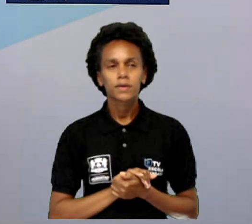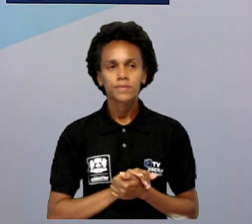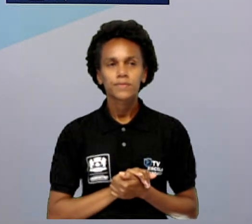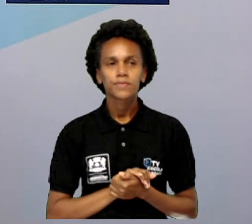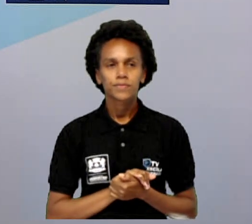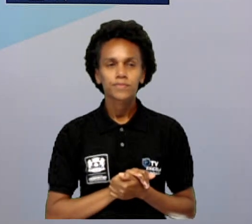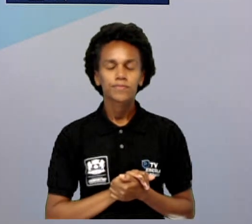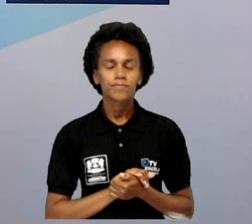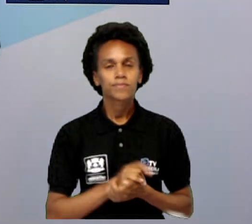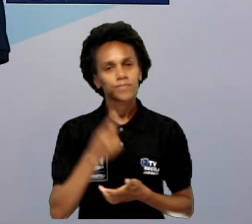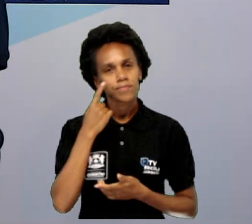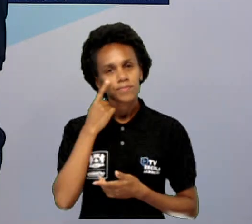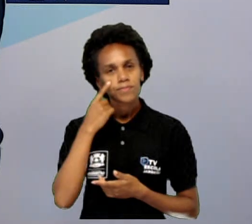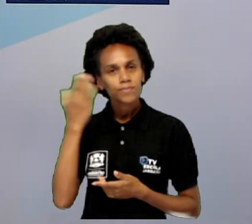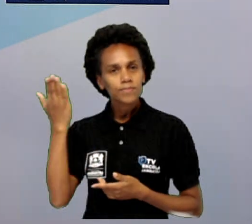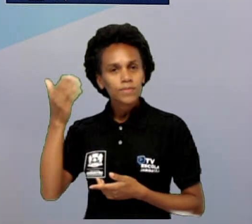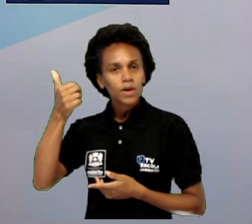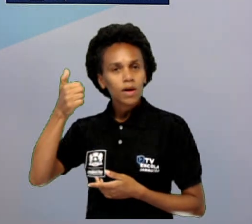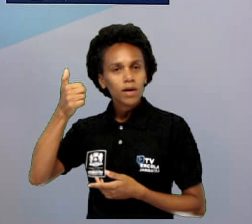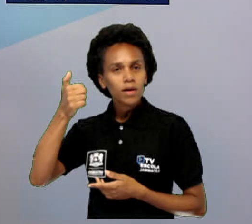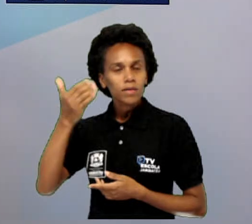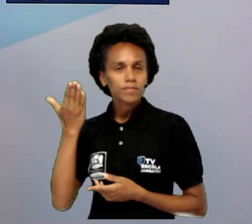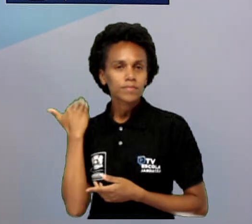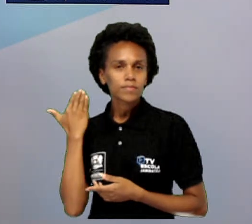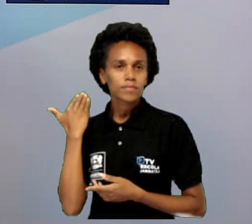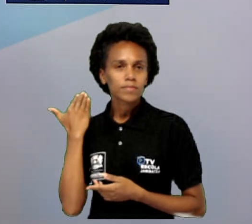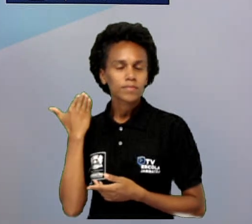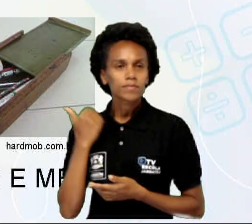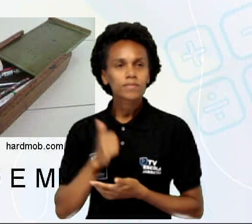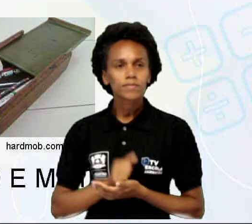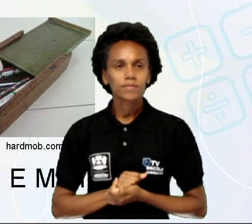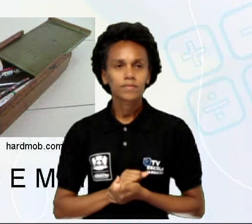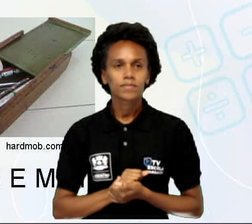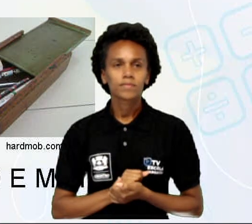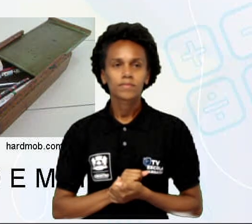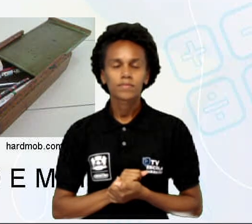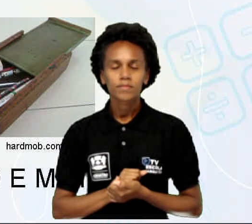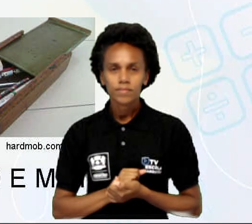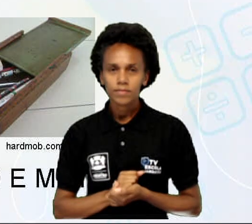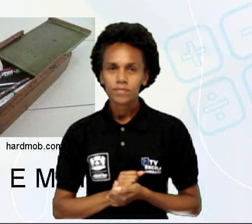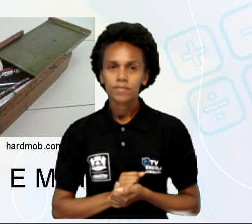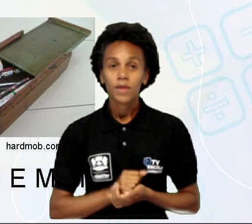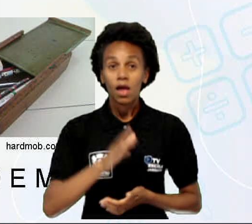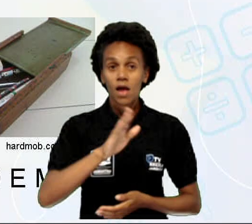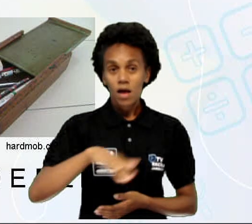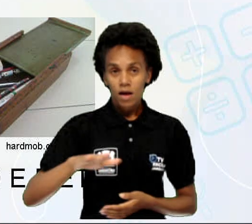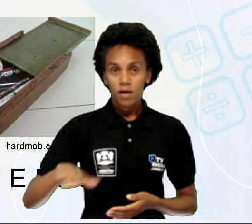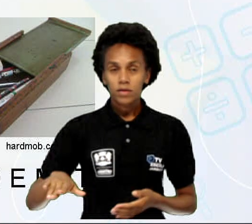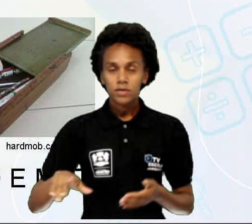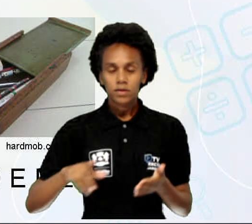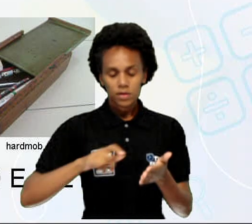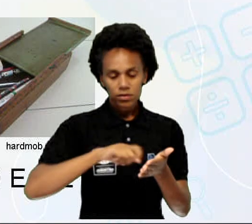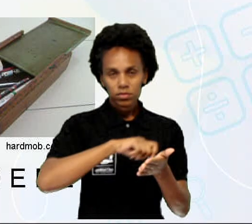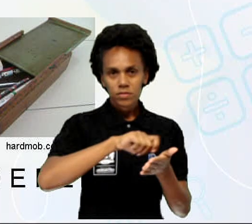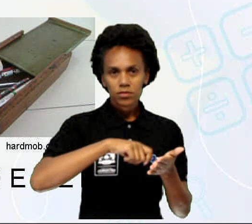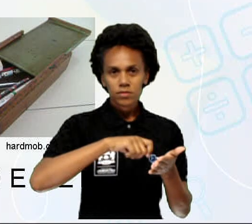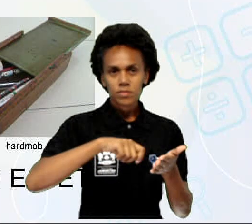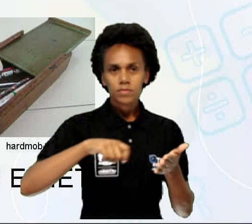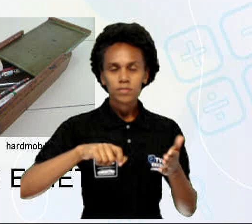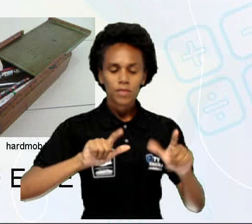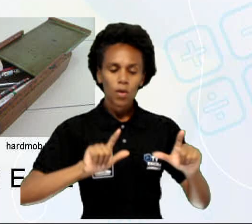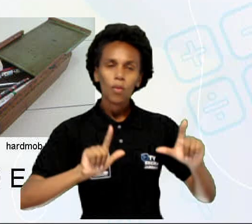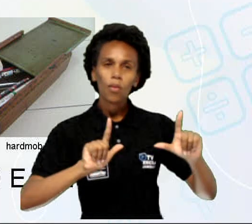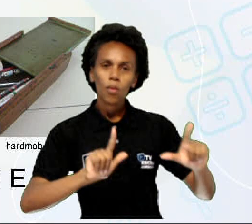tinteiro, tá? Olha, as crianças, elas escreviam nesses pequenos quadros, tá? Para poder